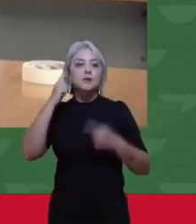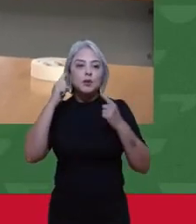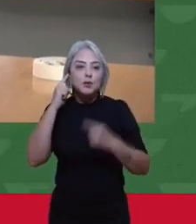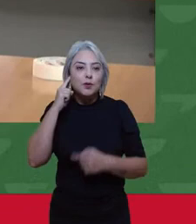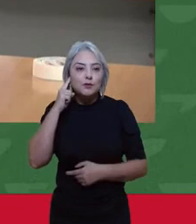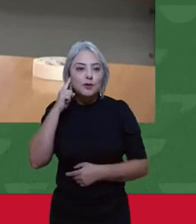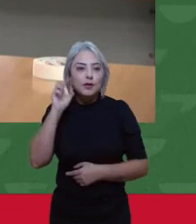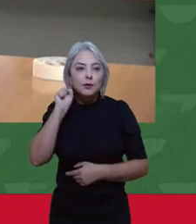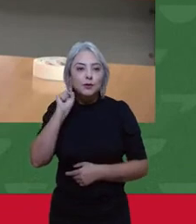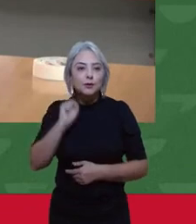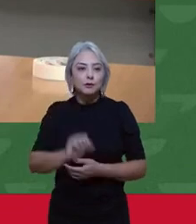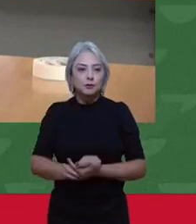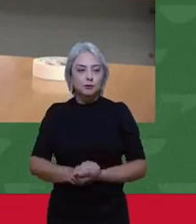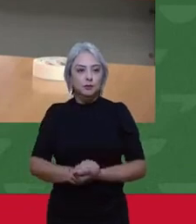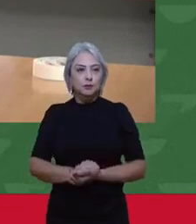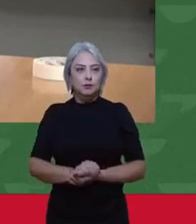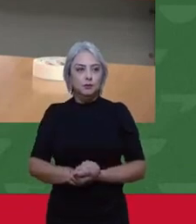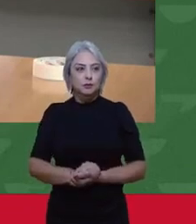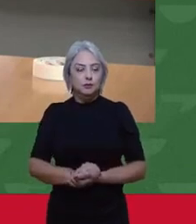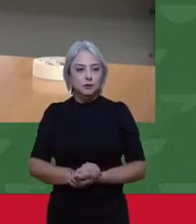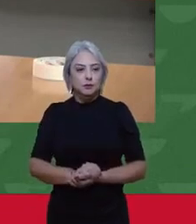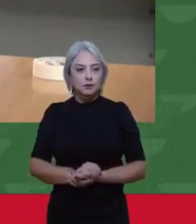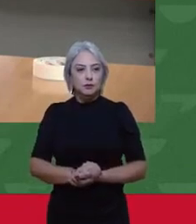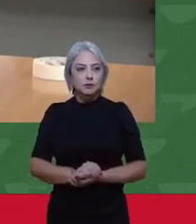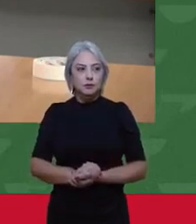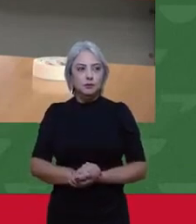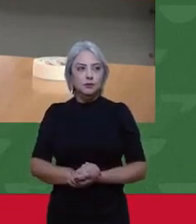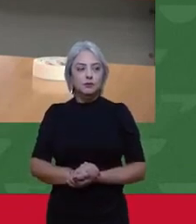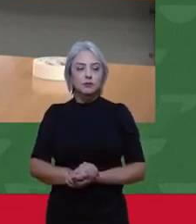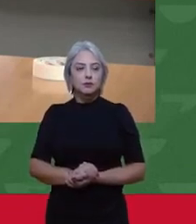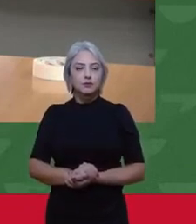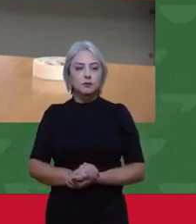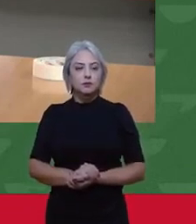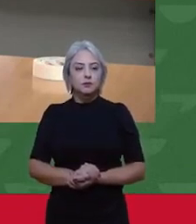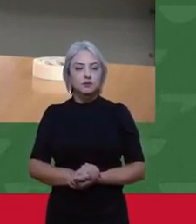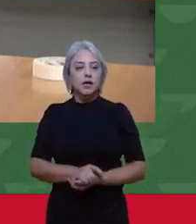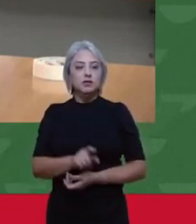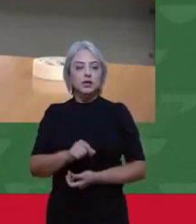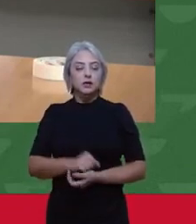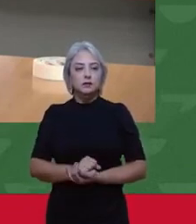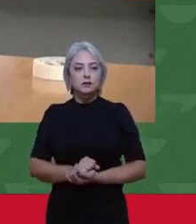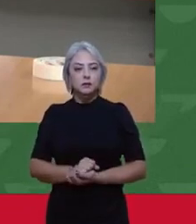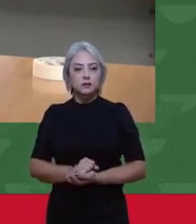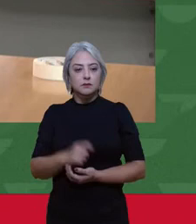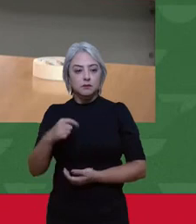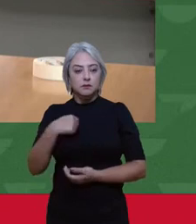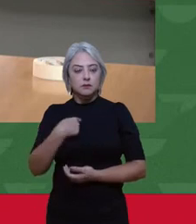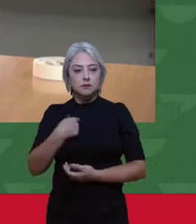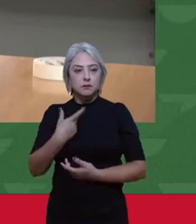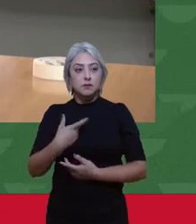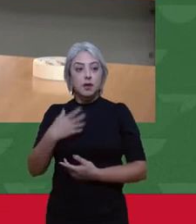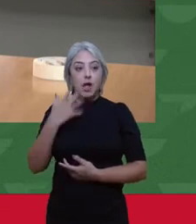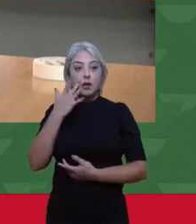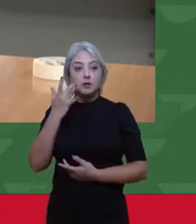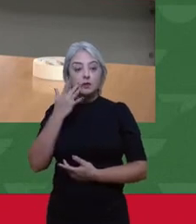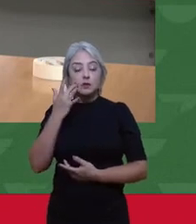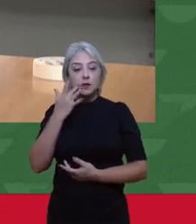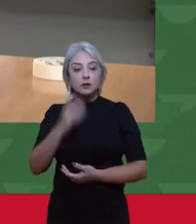com a deputada Luiziane Lins, que é nossa deputada pelo